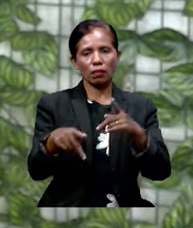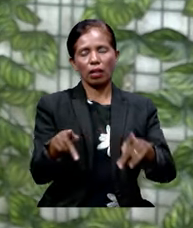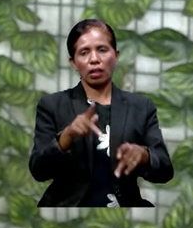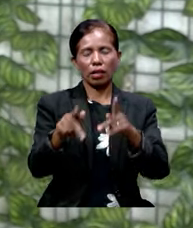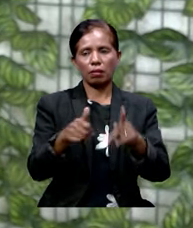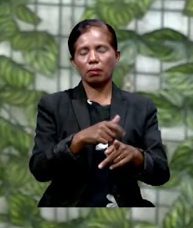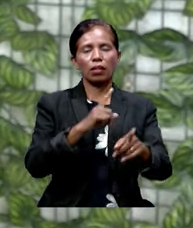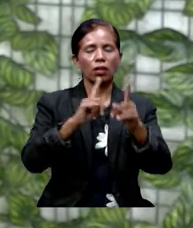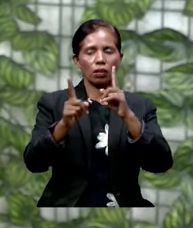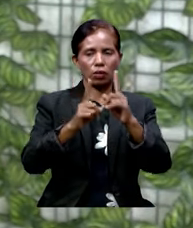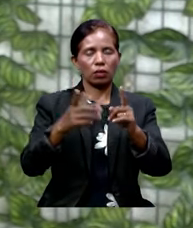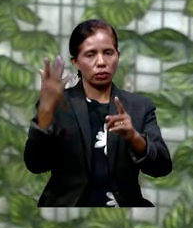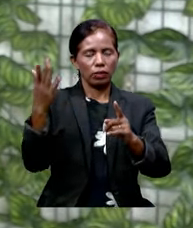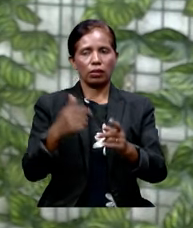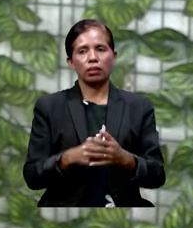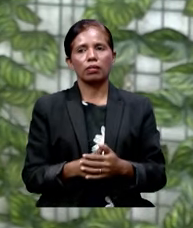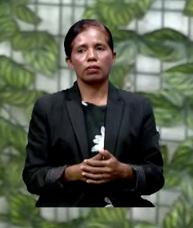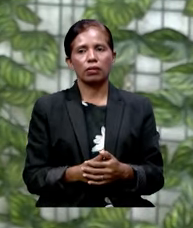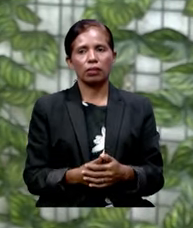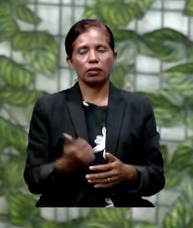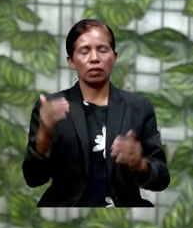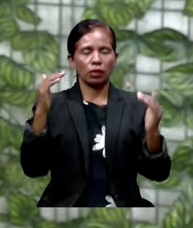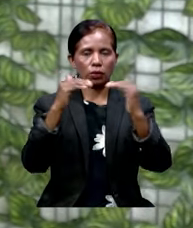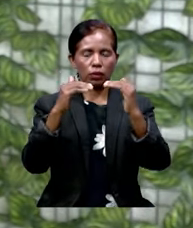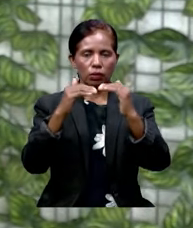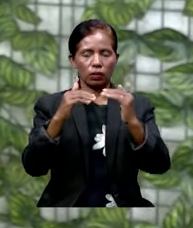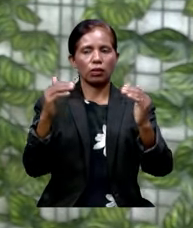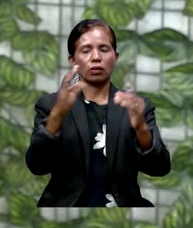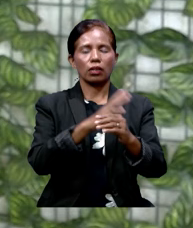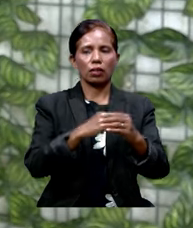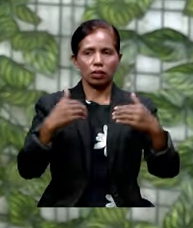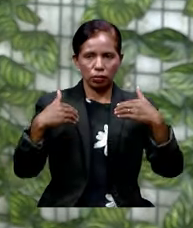embalo qual é a na saída, e a seminário, e o sol, e o